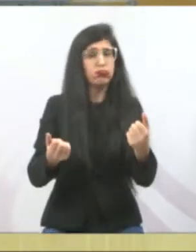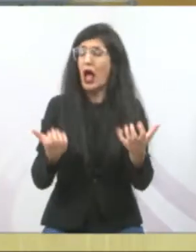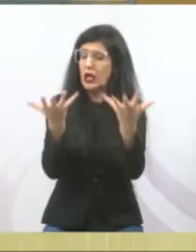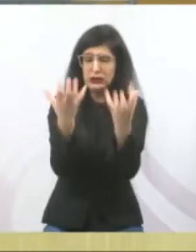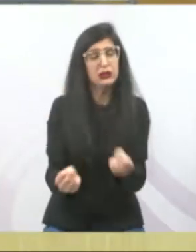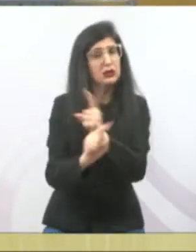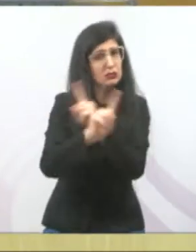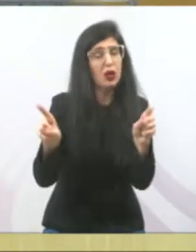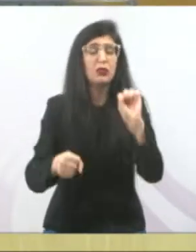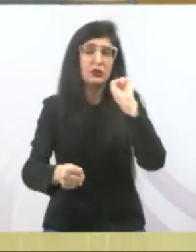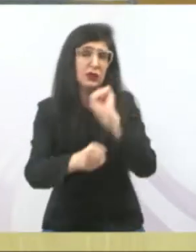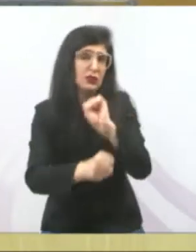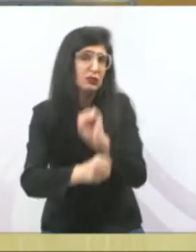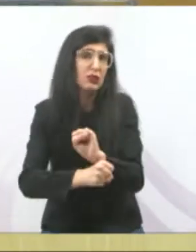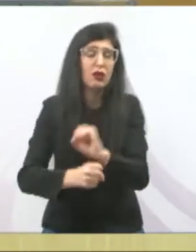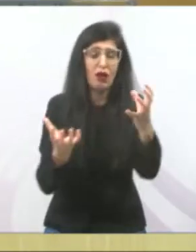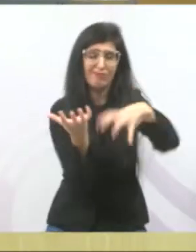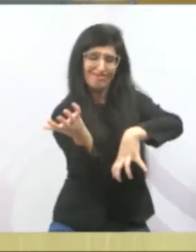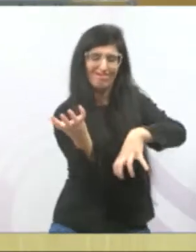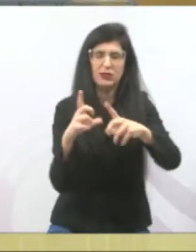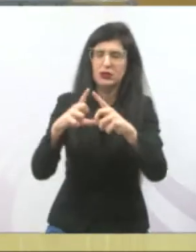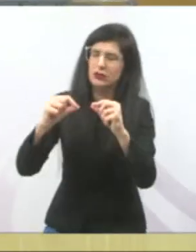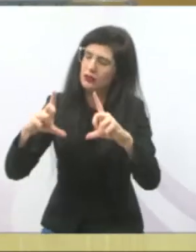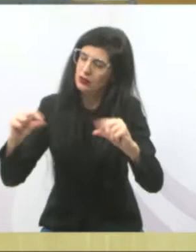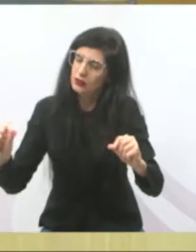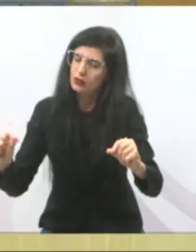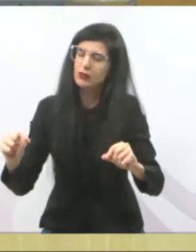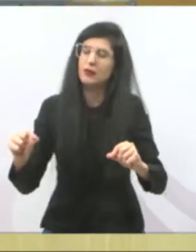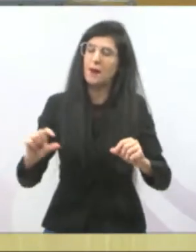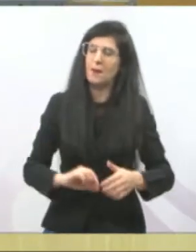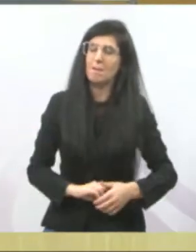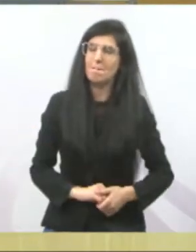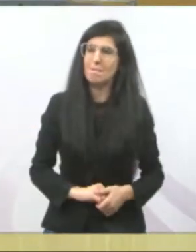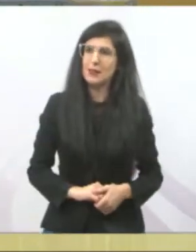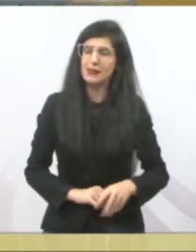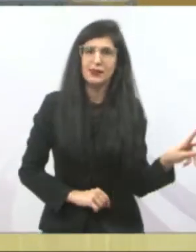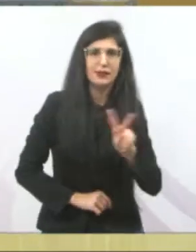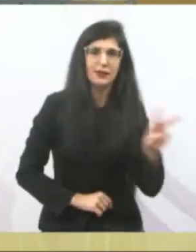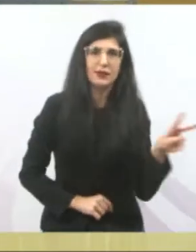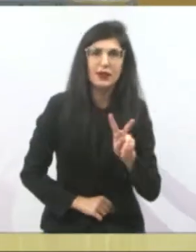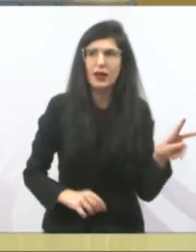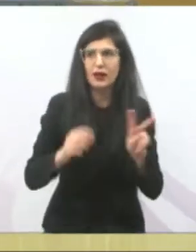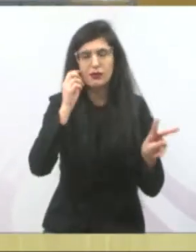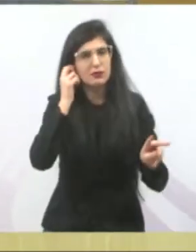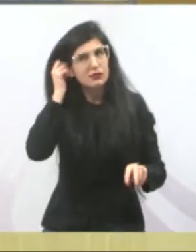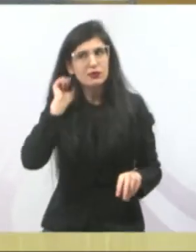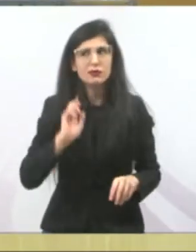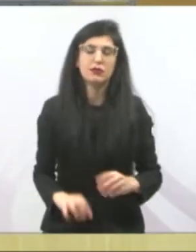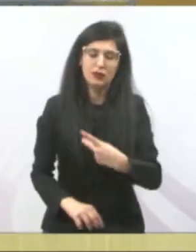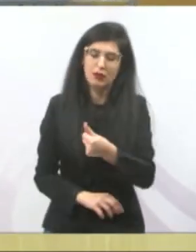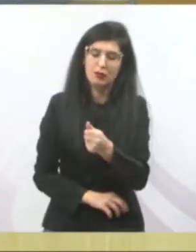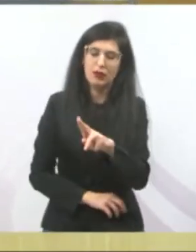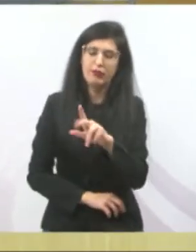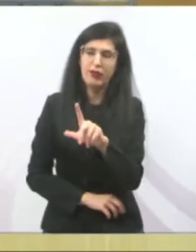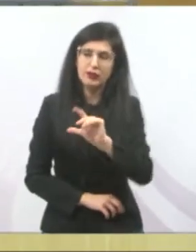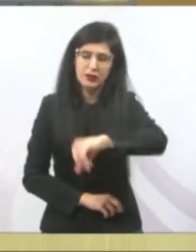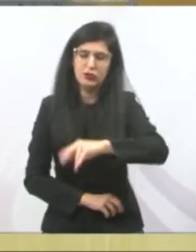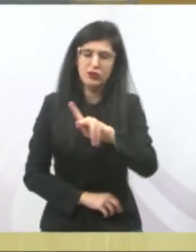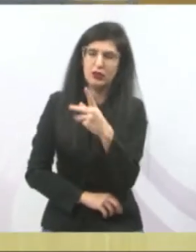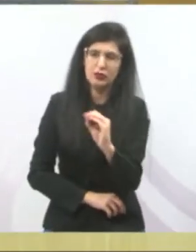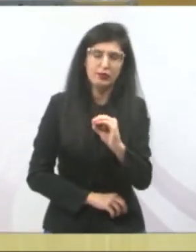é prudente. Prata escolhida é a língua do justo, mas o coração dos ímpios é como nada.